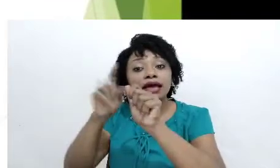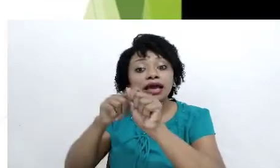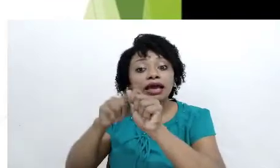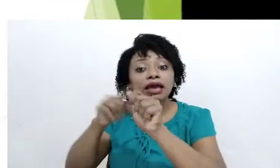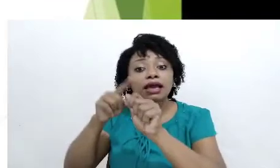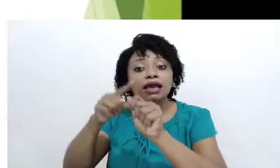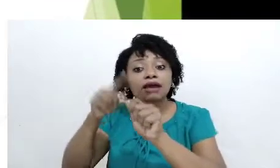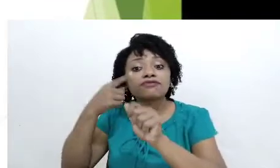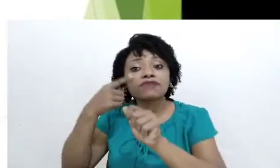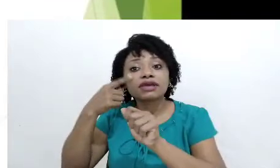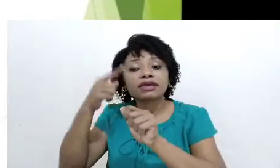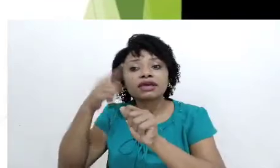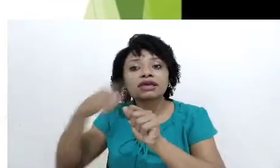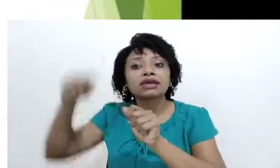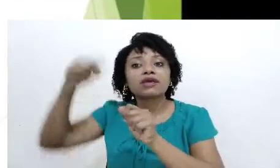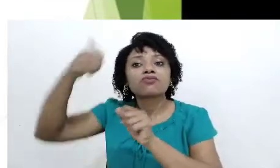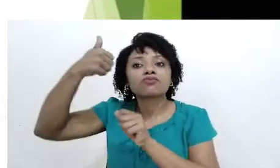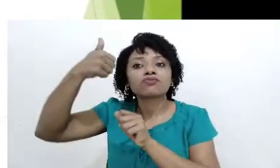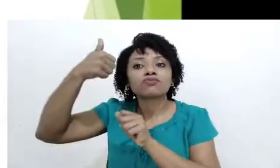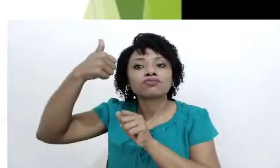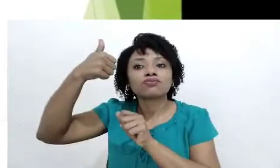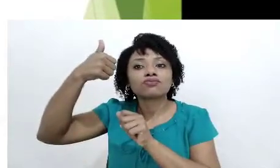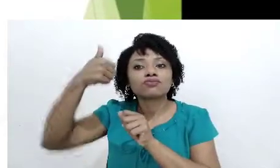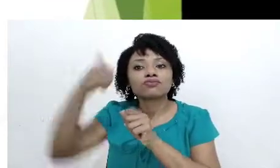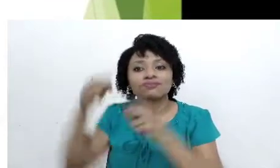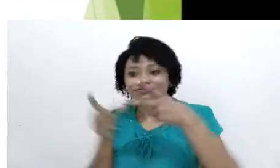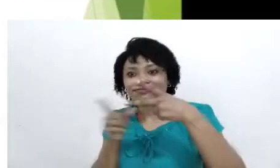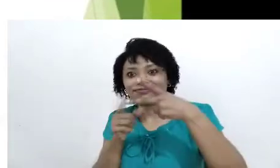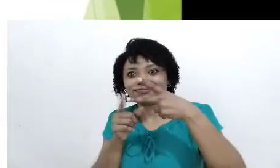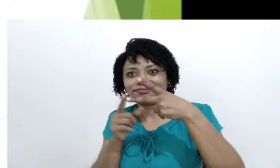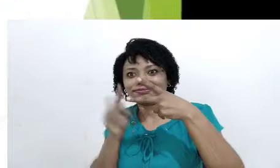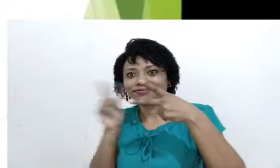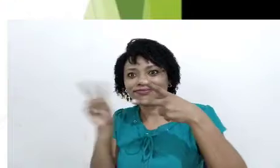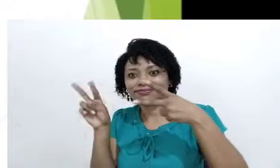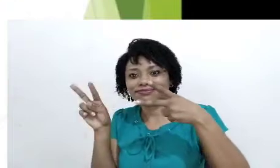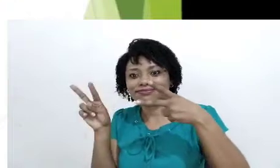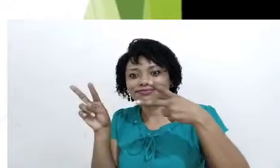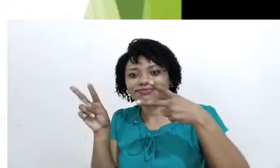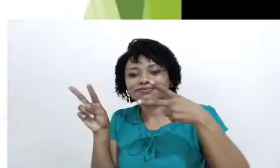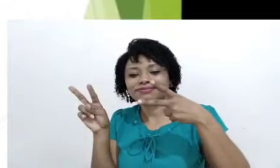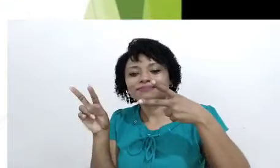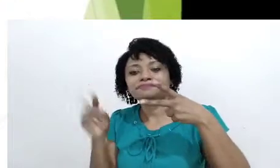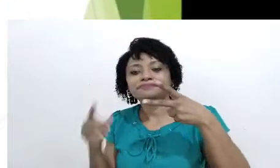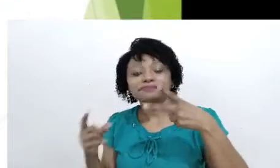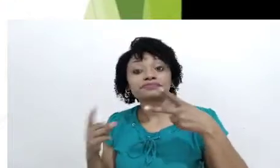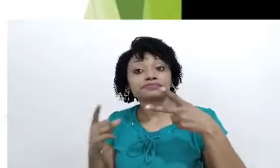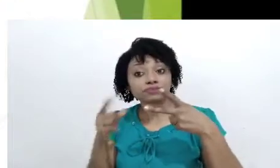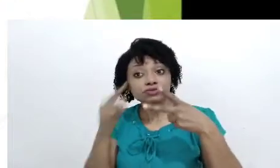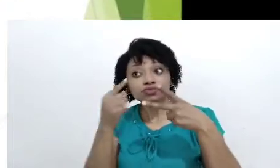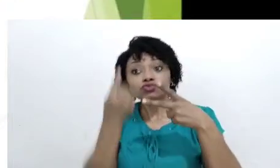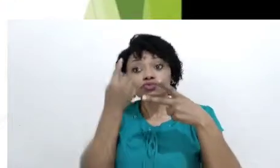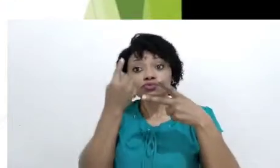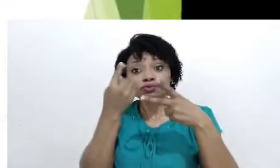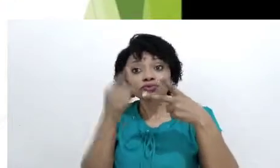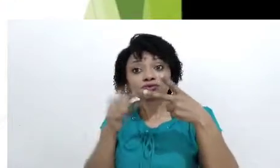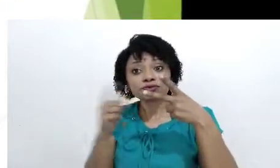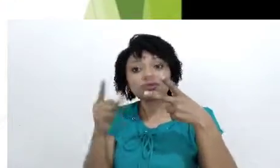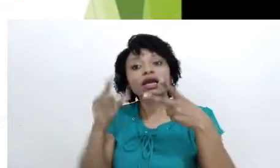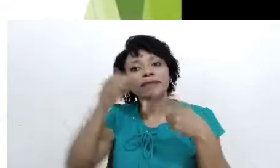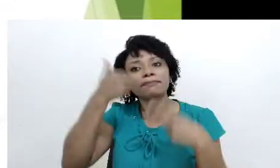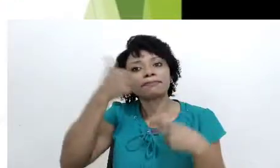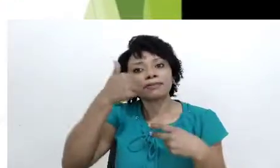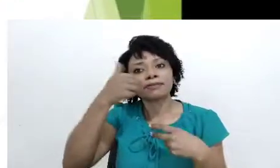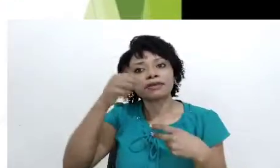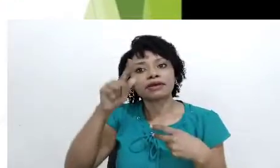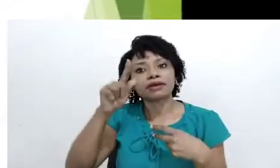dessa vez esse tempo para a velocidade, ele está elevado a 1. Isso quer dizer que a